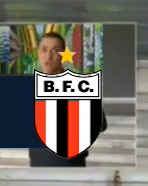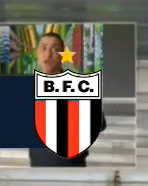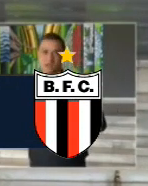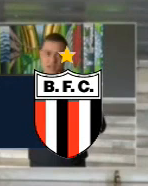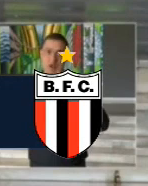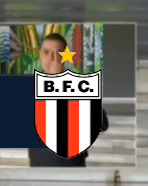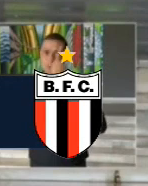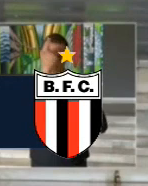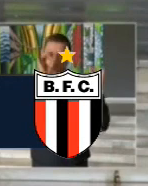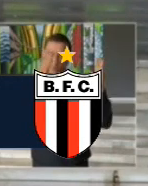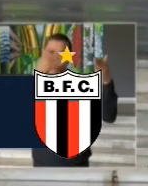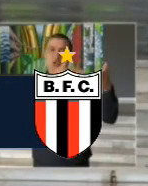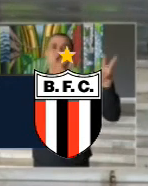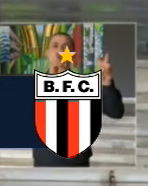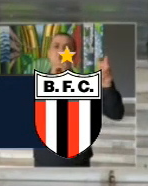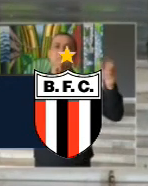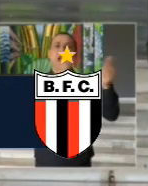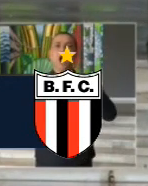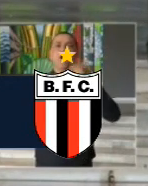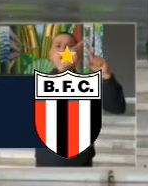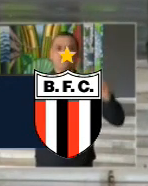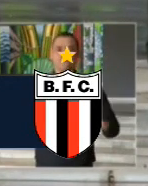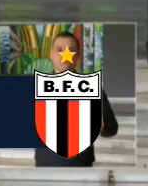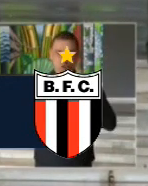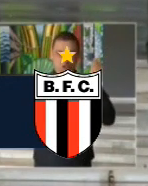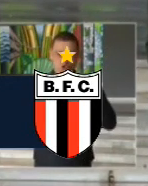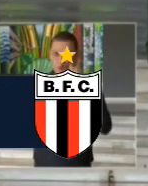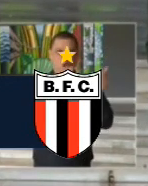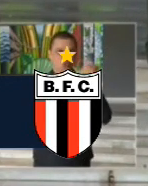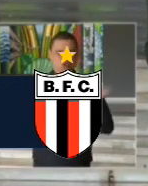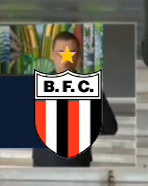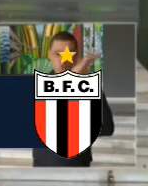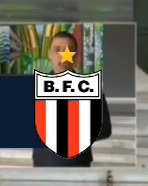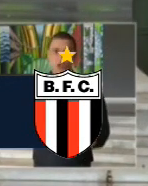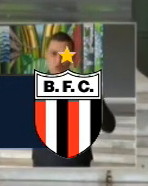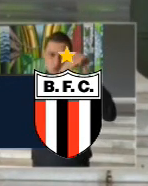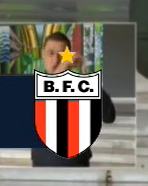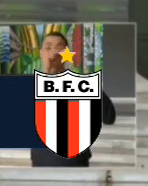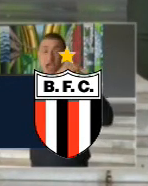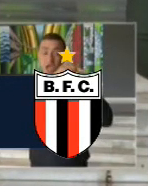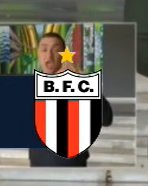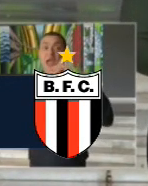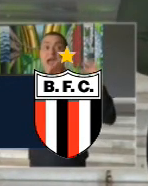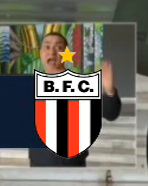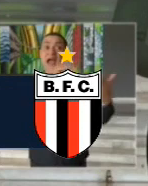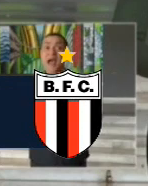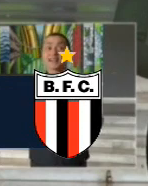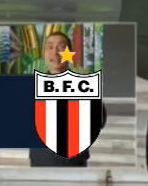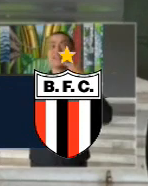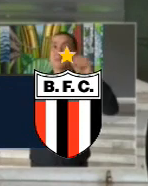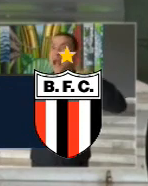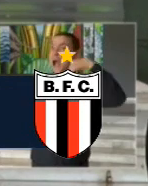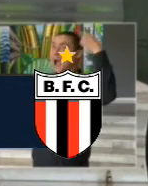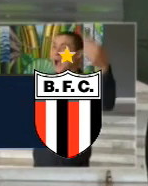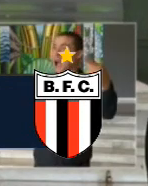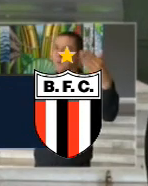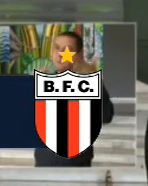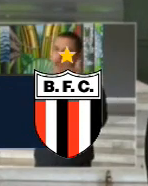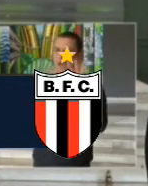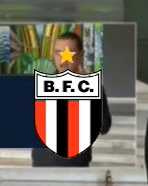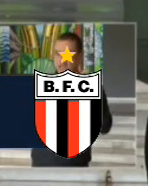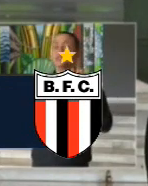relator específico para o tema do futebol e do esporte de maneira geral. Até o final da semana que vem, no mais